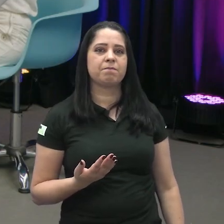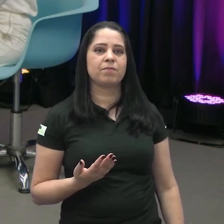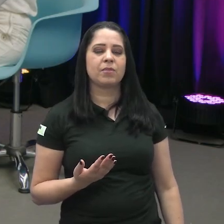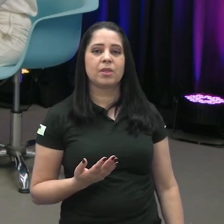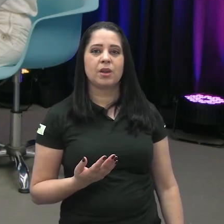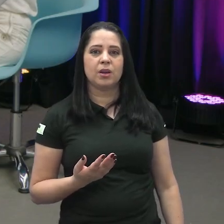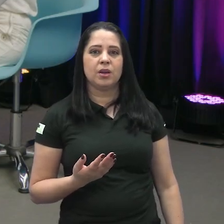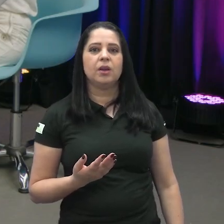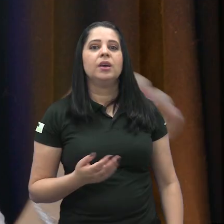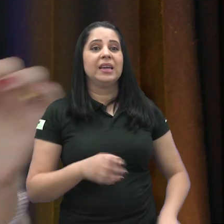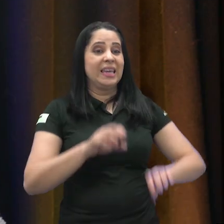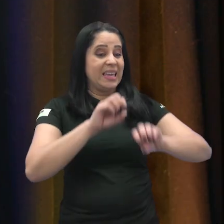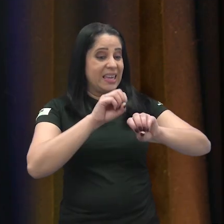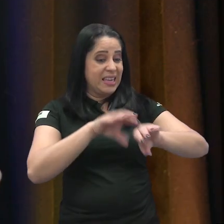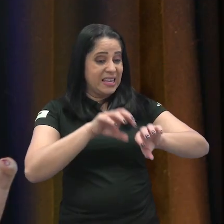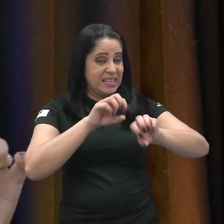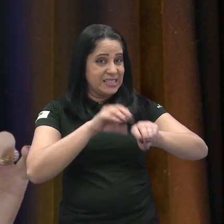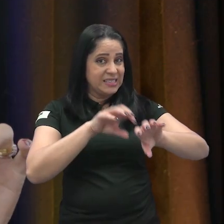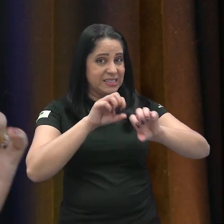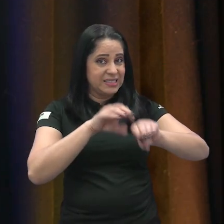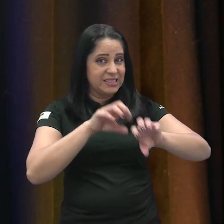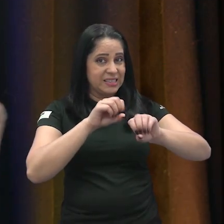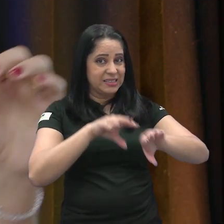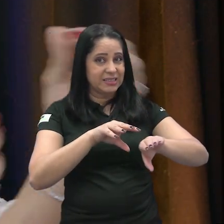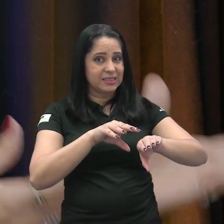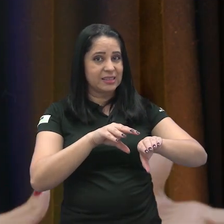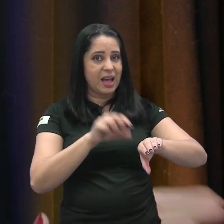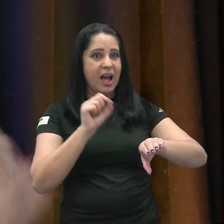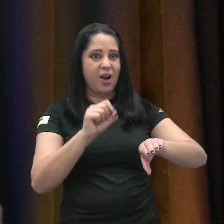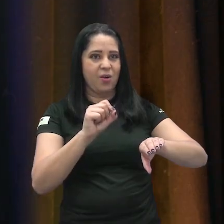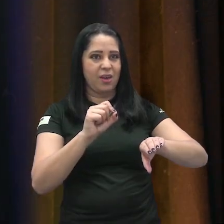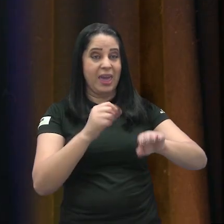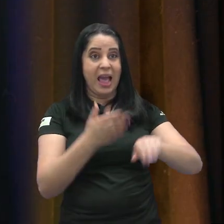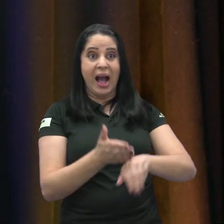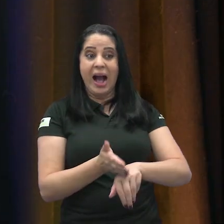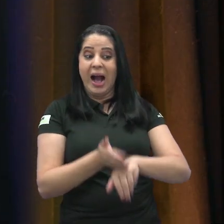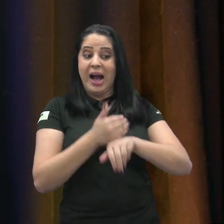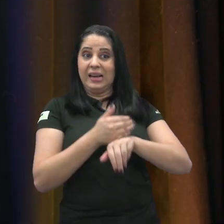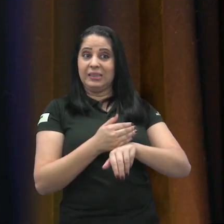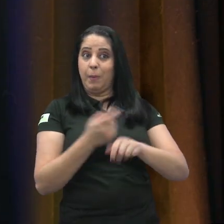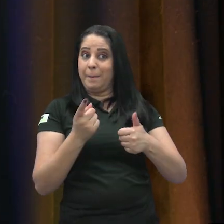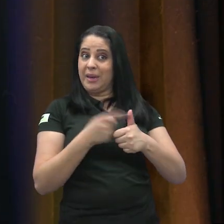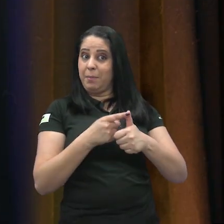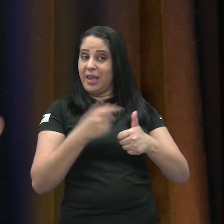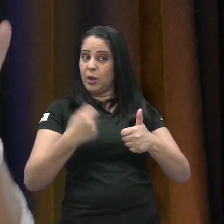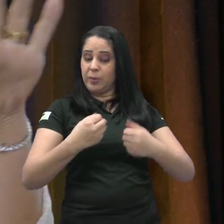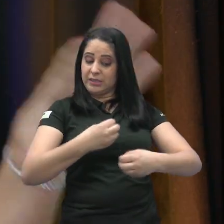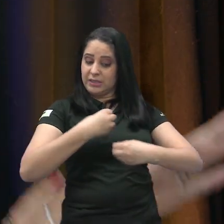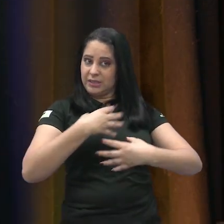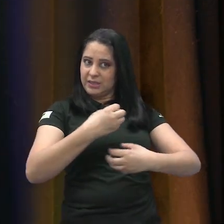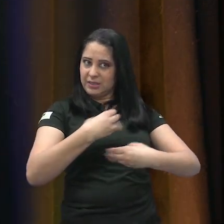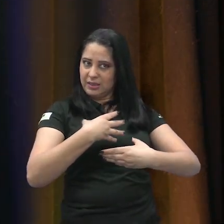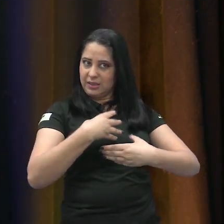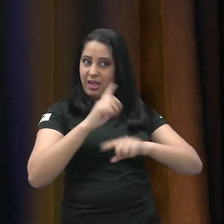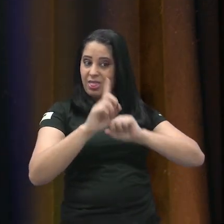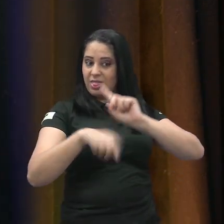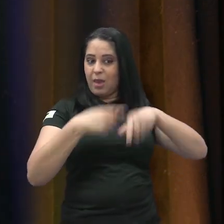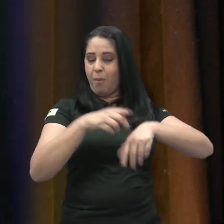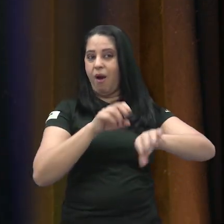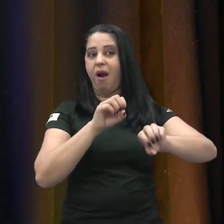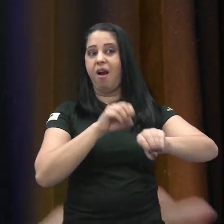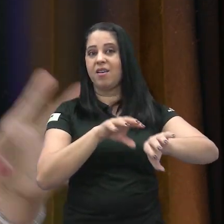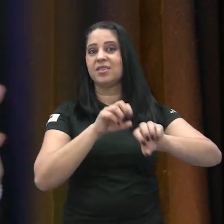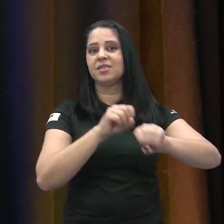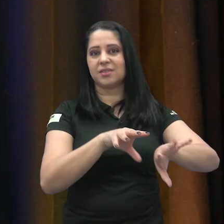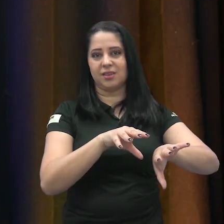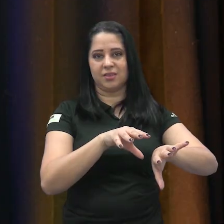o passo mais difícil do educar do ensinar é o se educar. Então, muitas vezes a gente tem que desconstruir tudo que